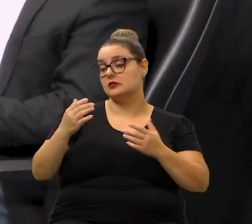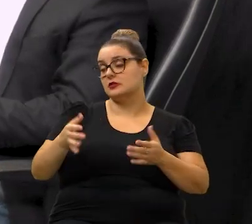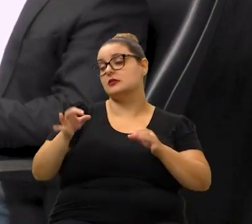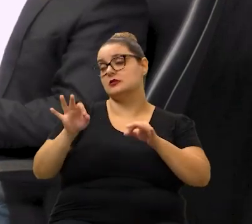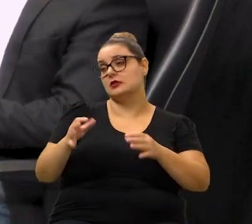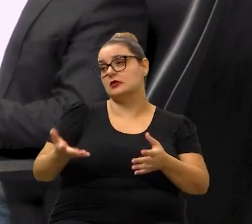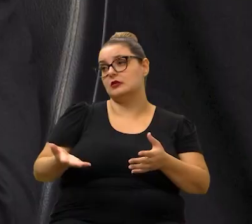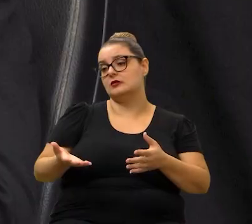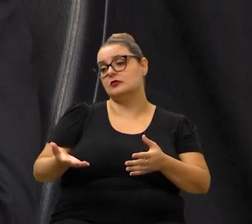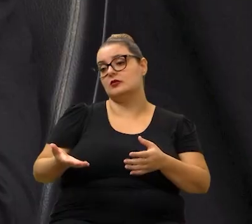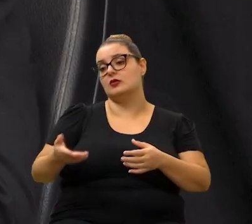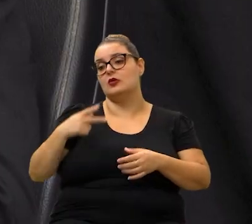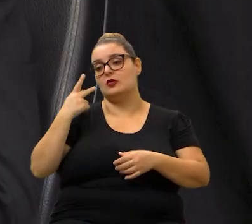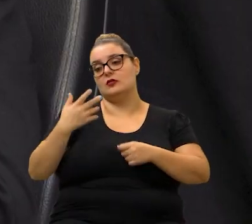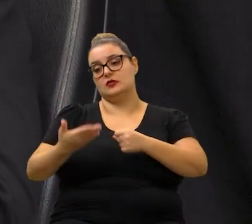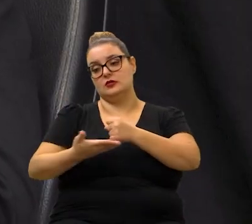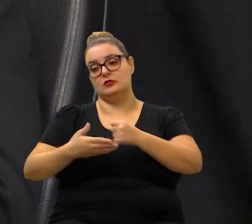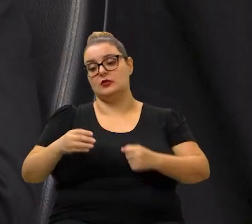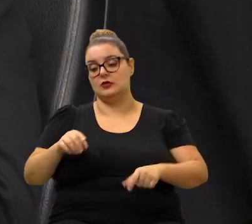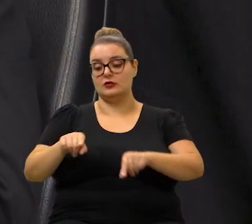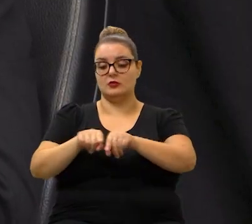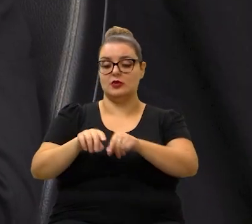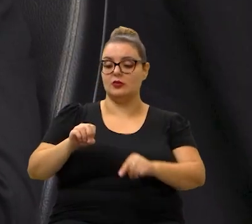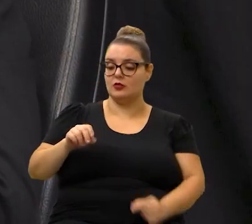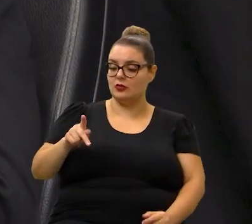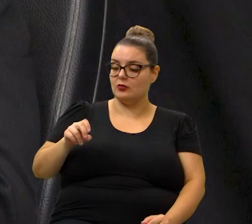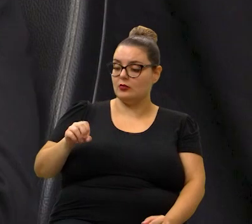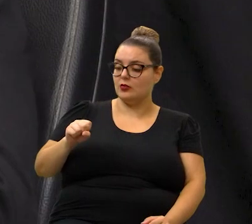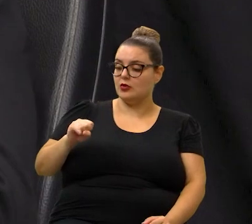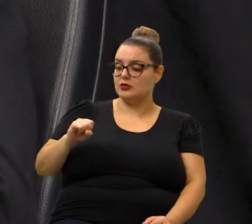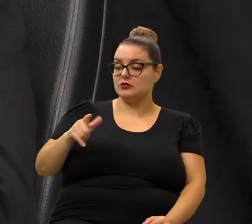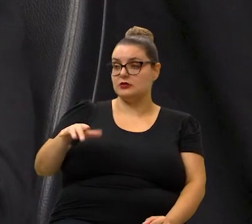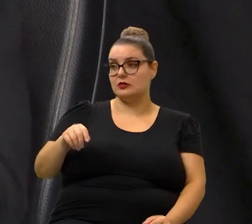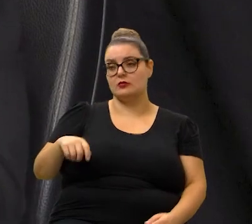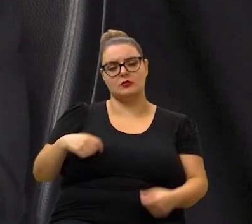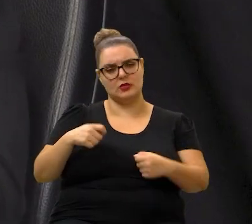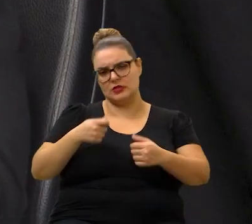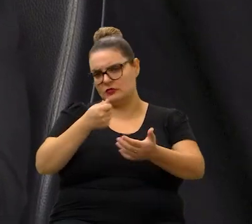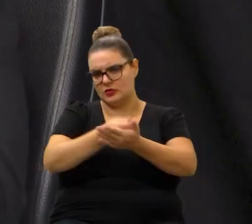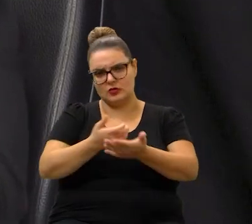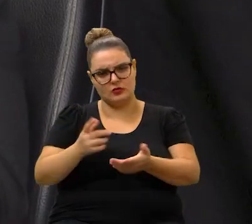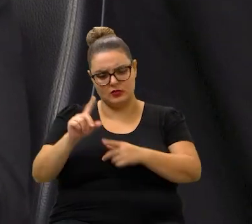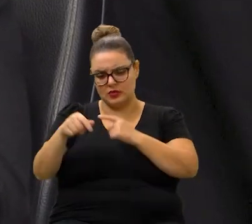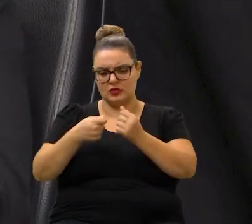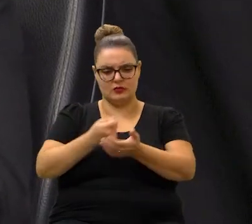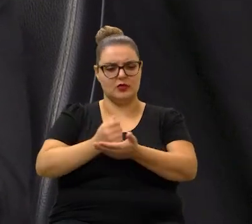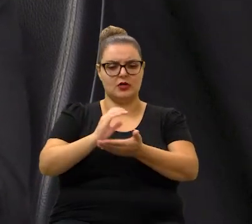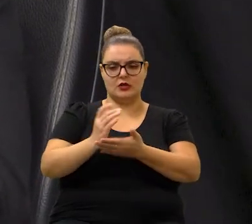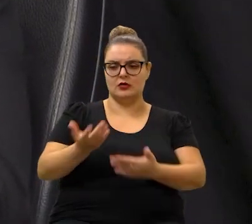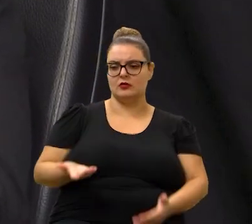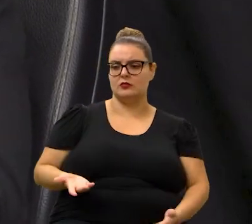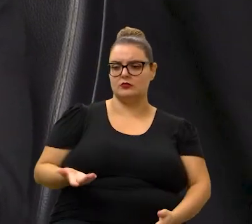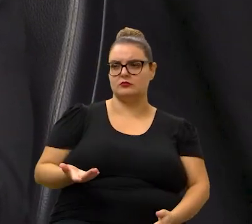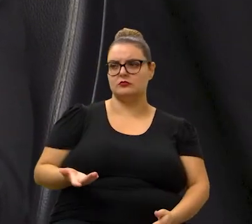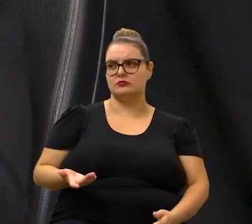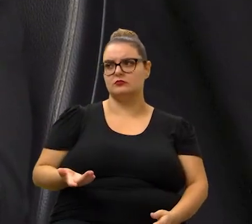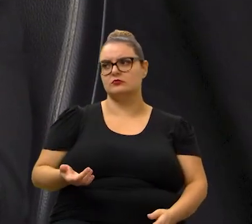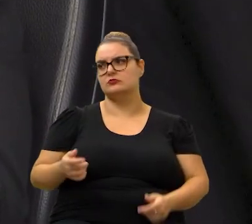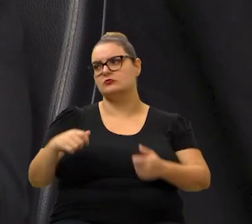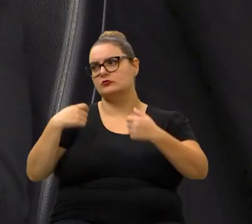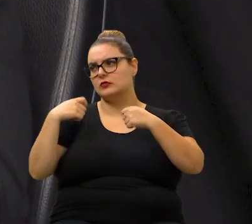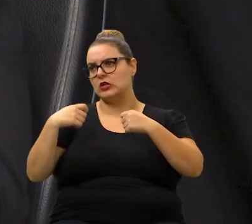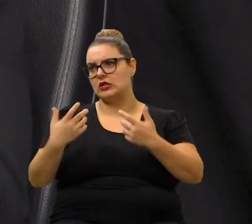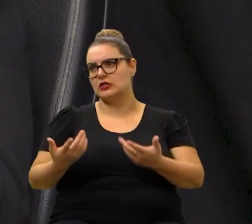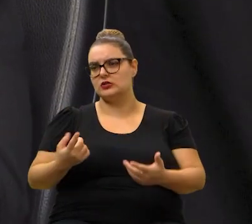o vereador da base como oposição tem que ser executadas as emendas Então você ah preciso de